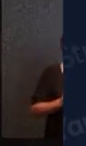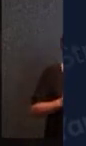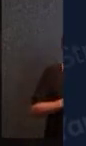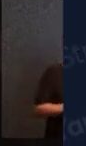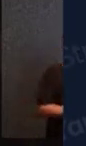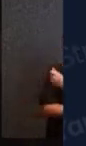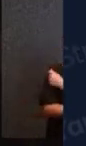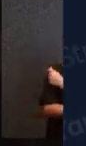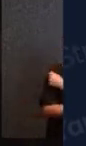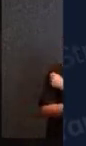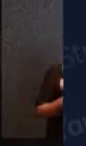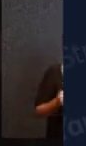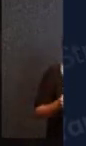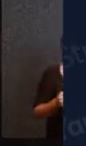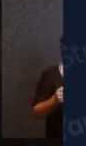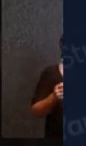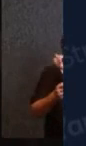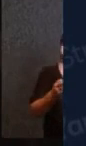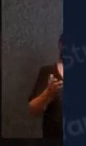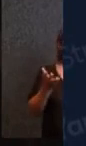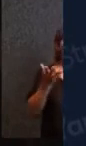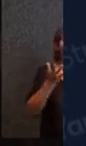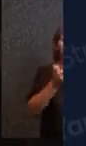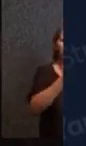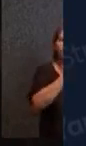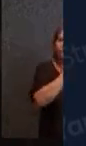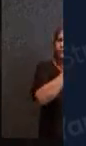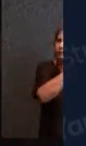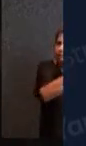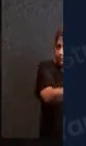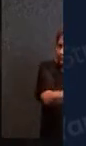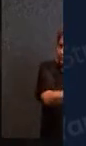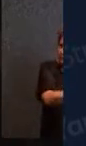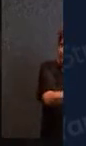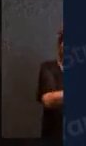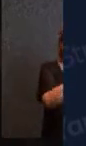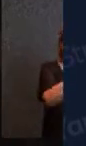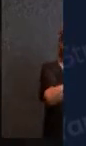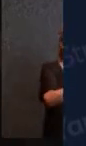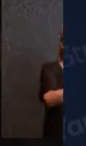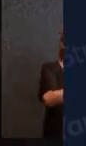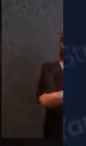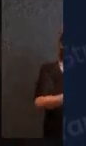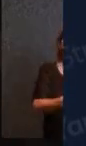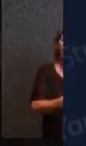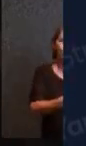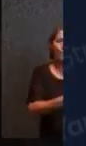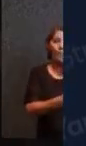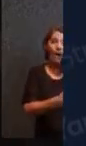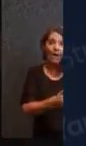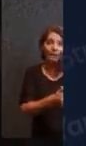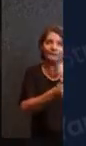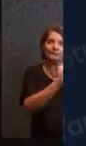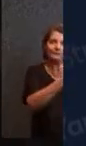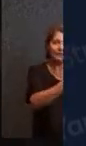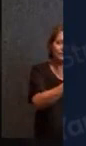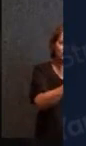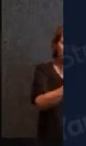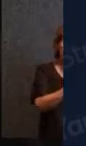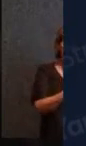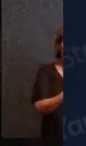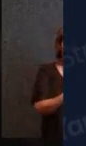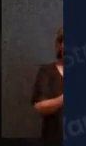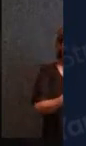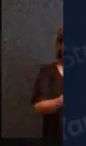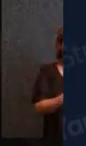estudantes. Mas aí vem o eixo de acompanhamento, minha gente, que eu considero que, se você acertar o tom